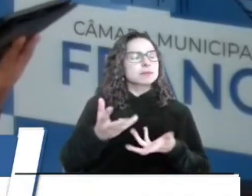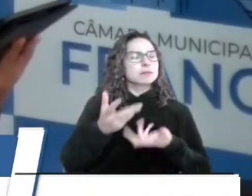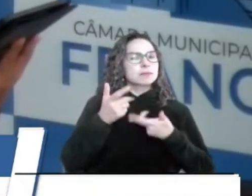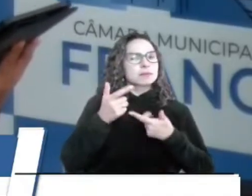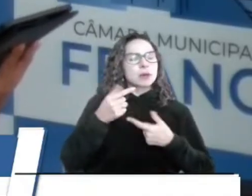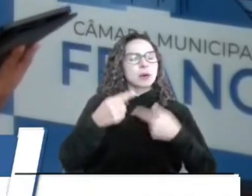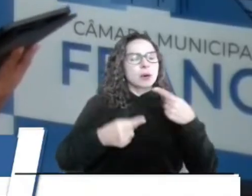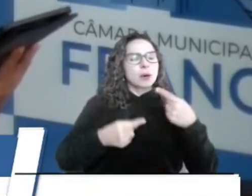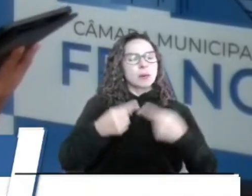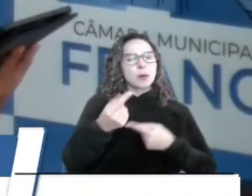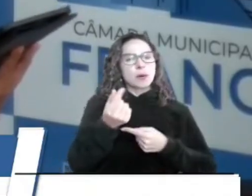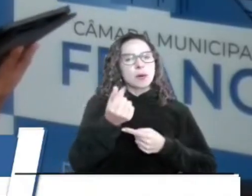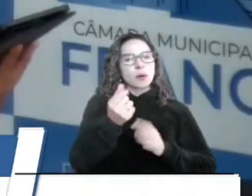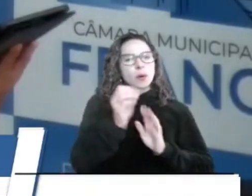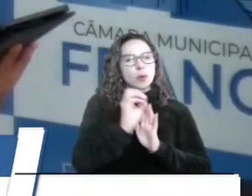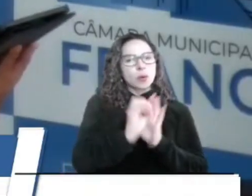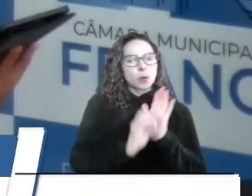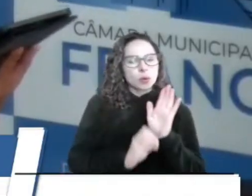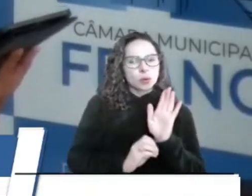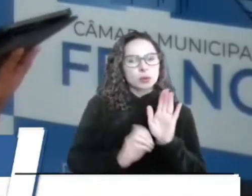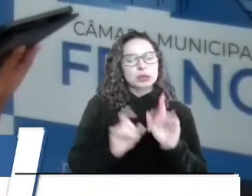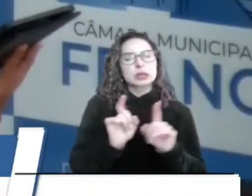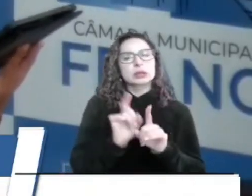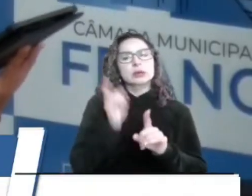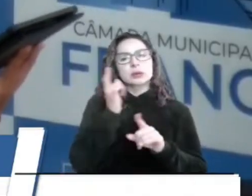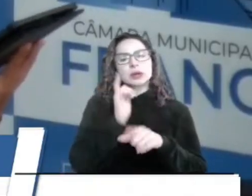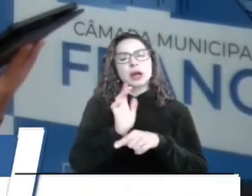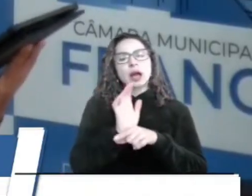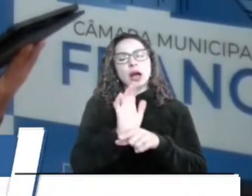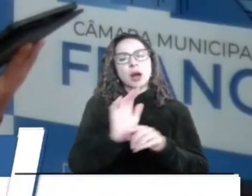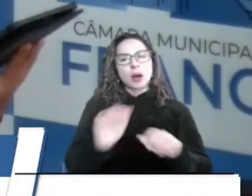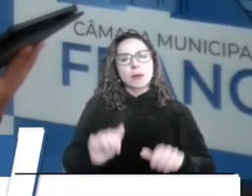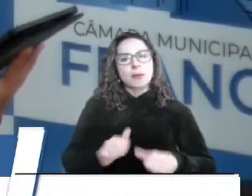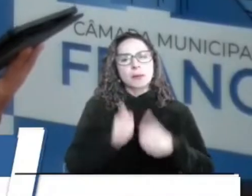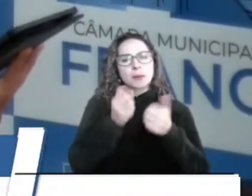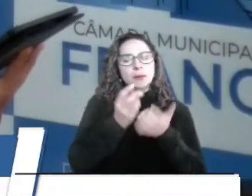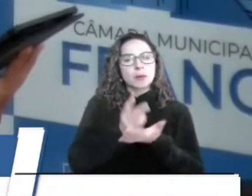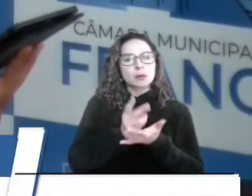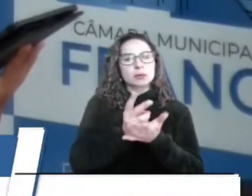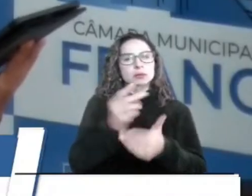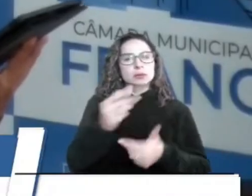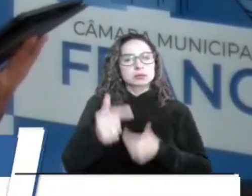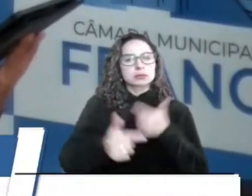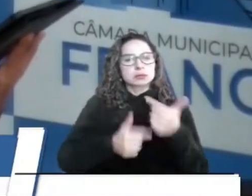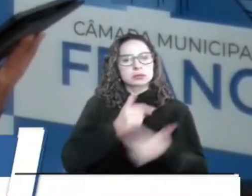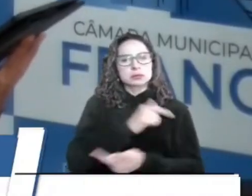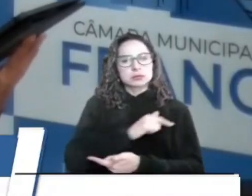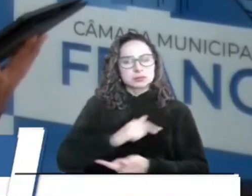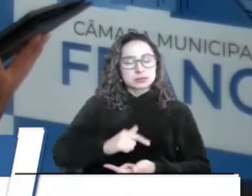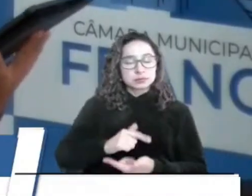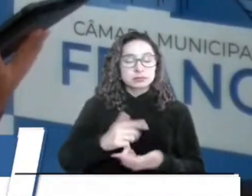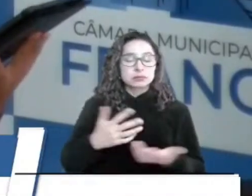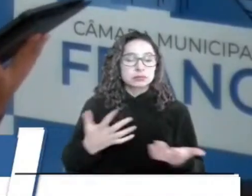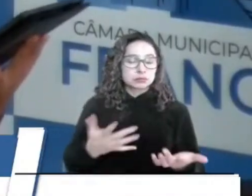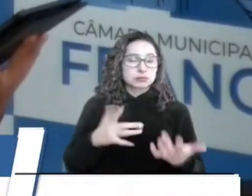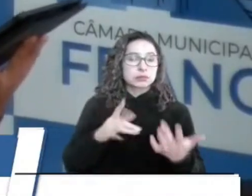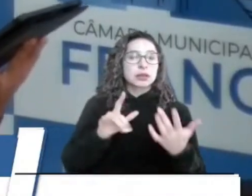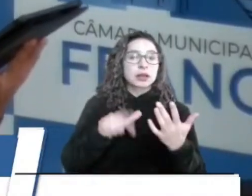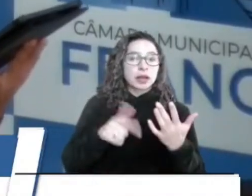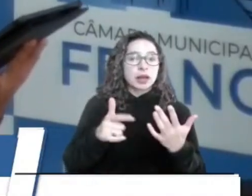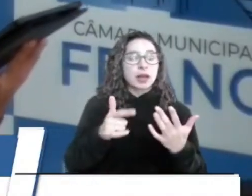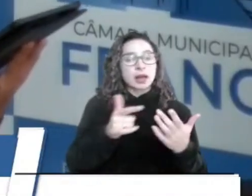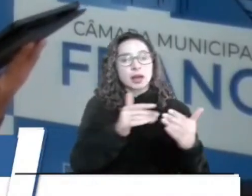política orçamentária e da melhoria contínua dos serviços públicos. Afinal, é